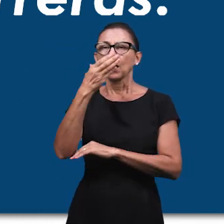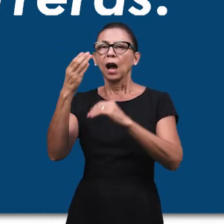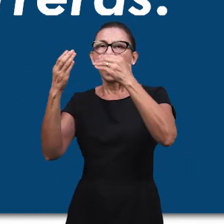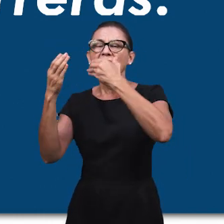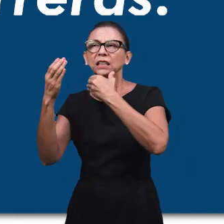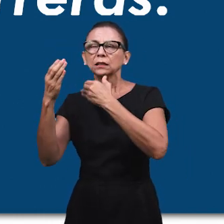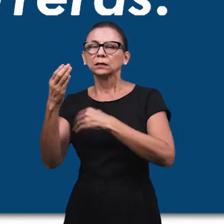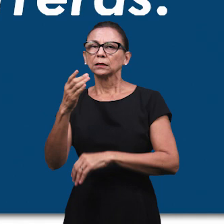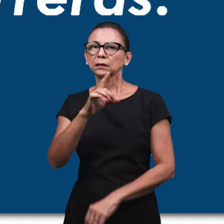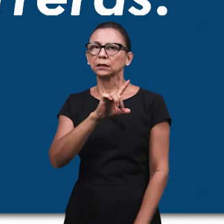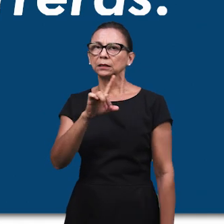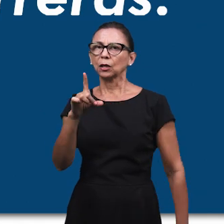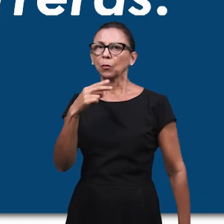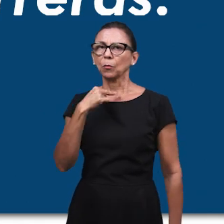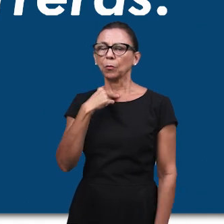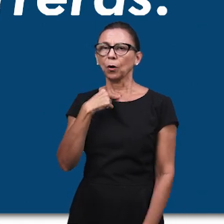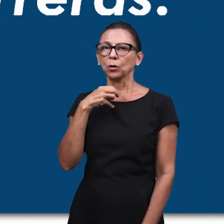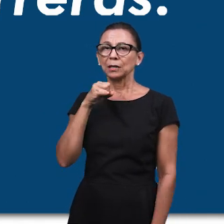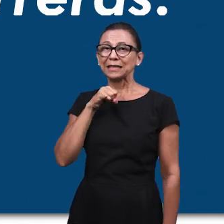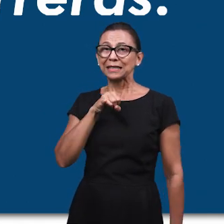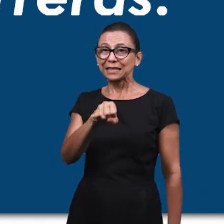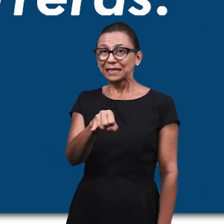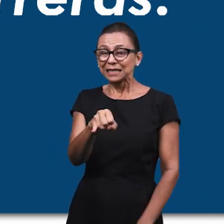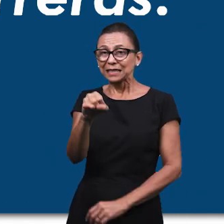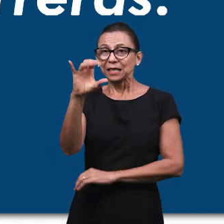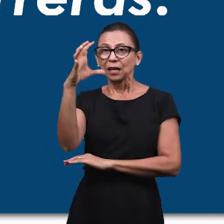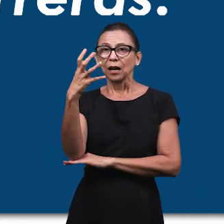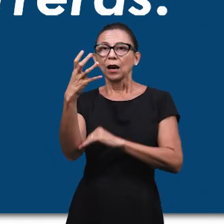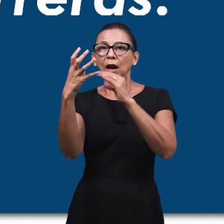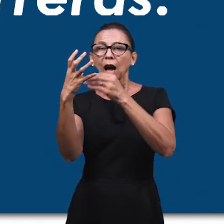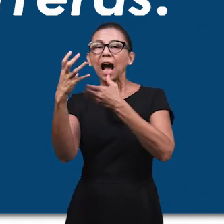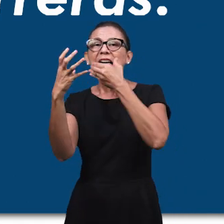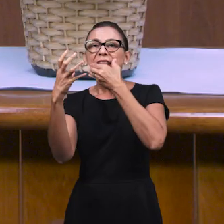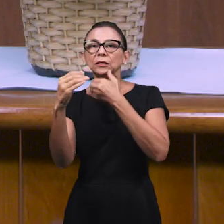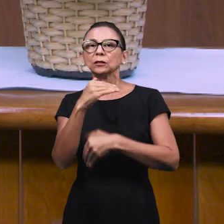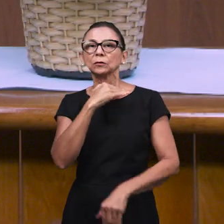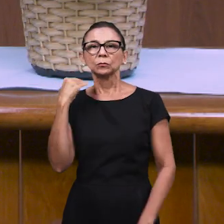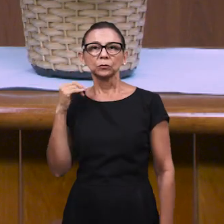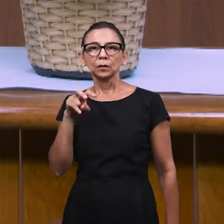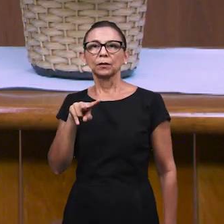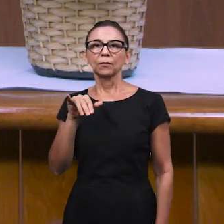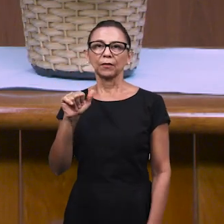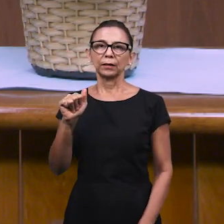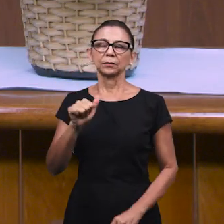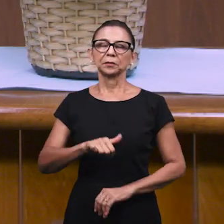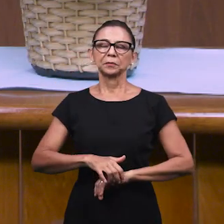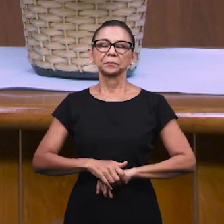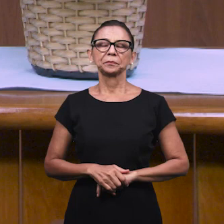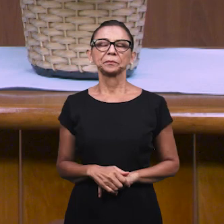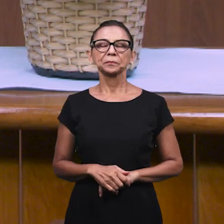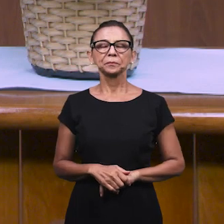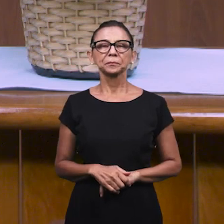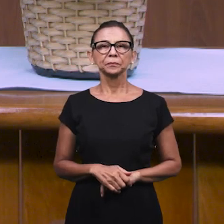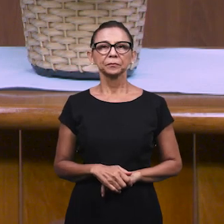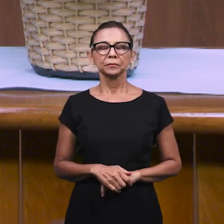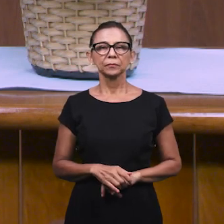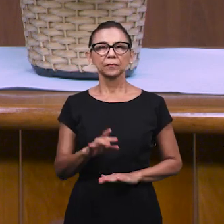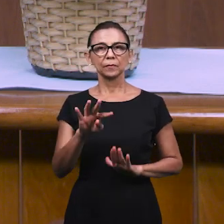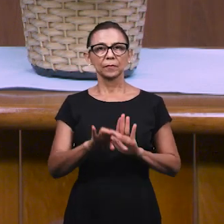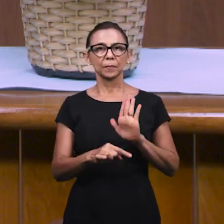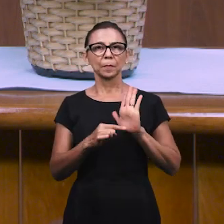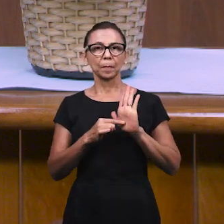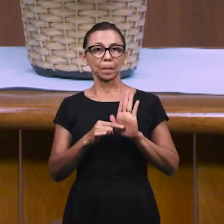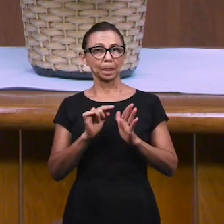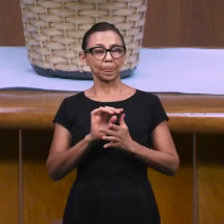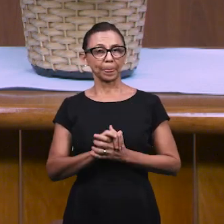no dia em que dela comeres, certamente morrerás. Nós vemos aqui um texto em